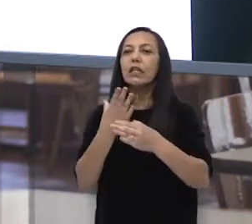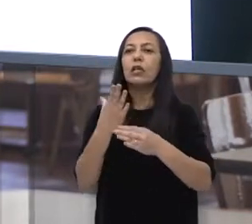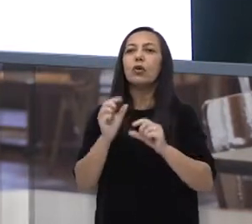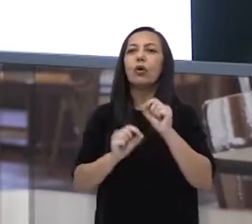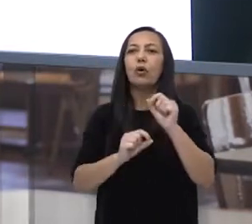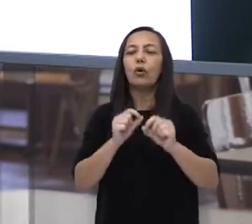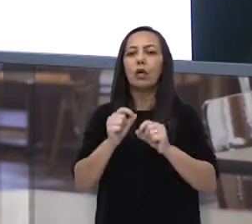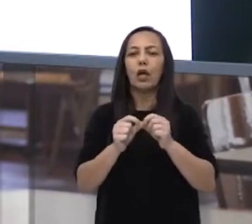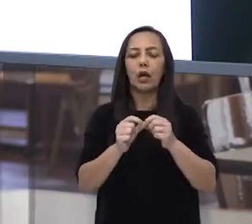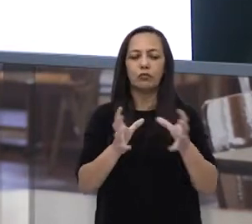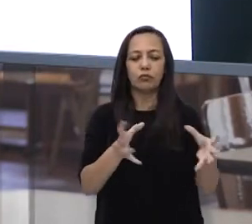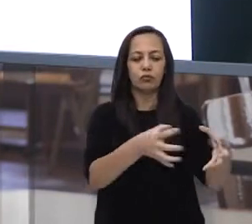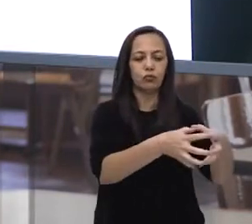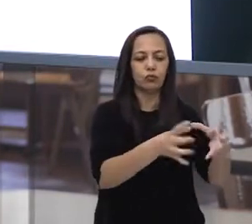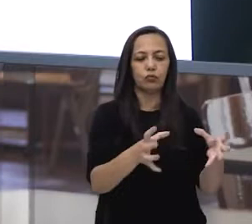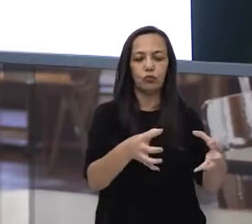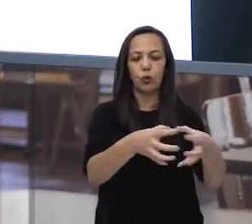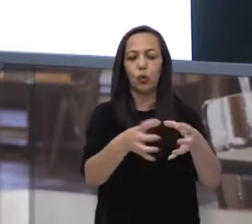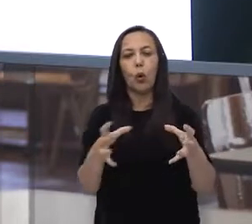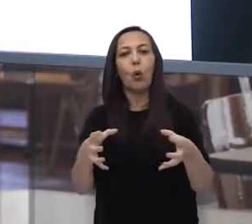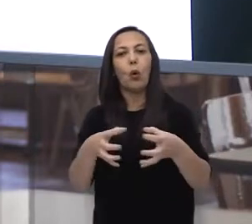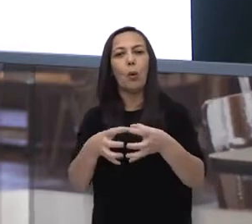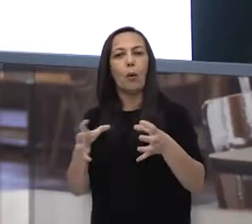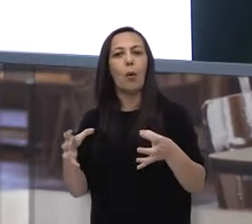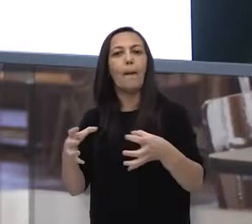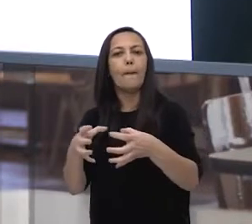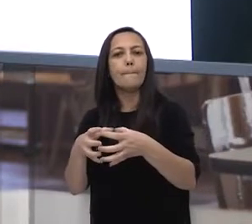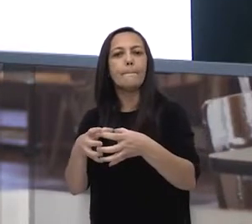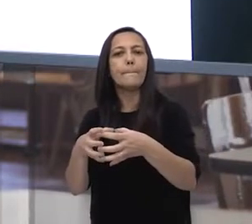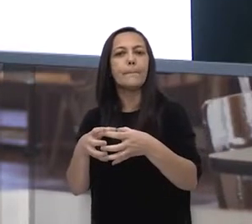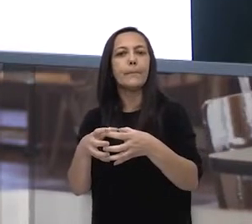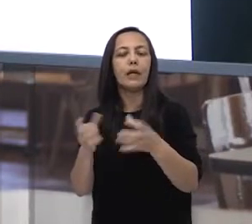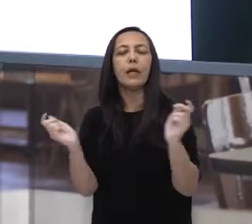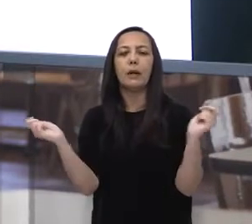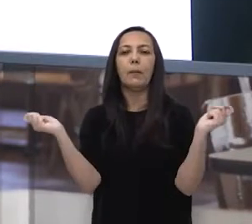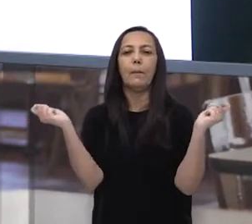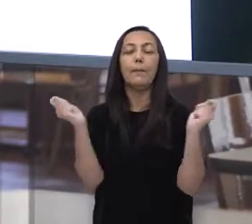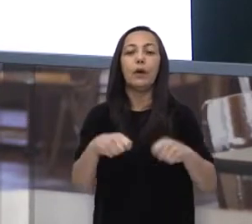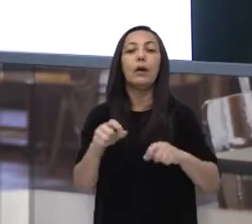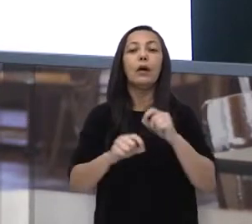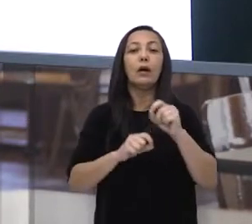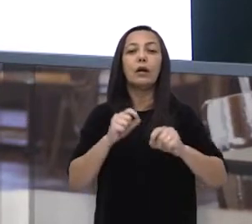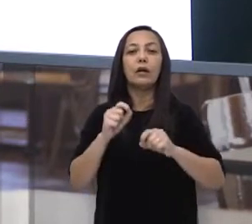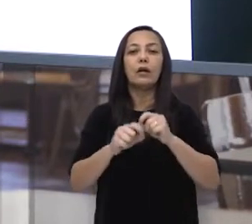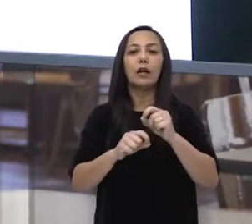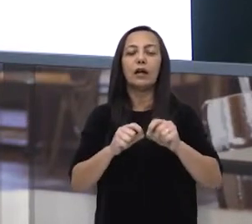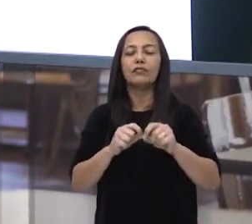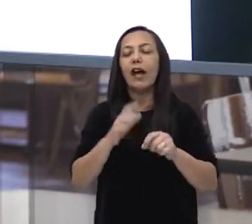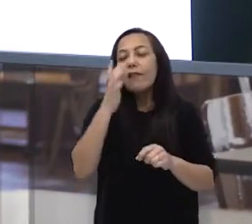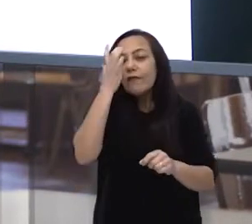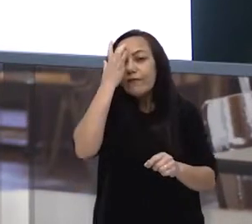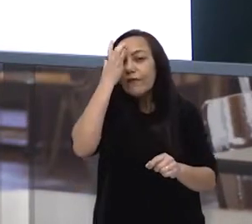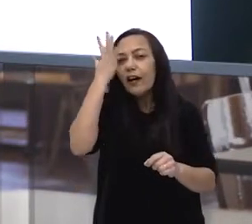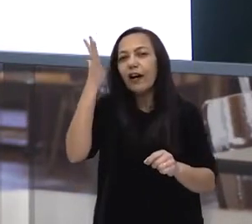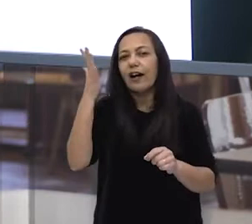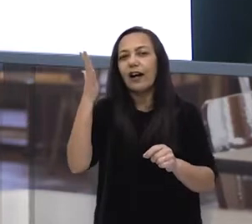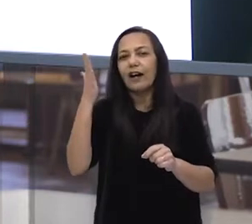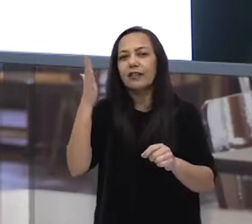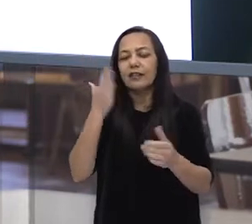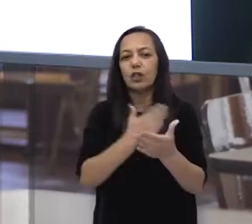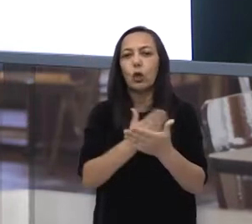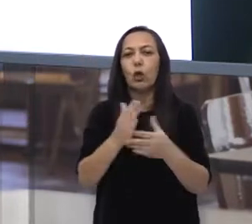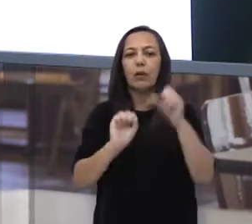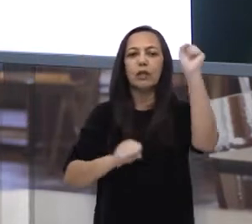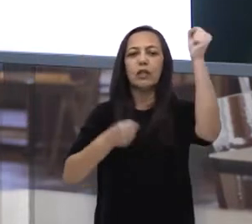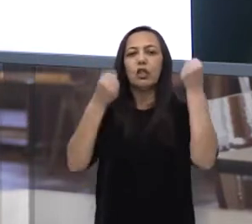autarquias, vários órgãos, né, que possibilitavam a facilitação da entrada de